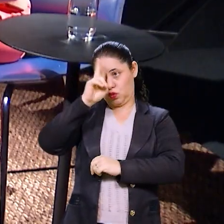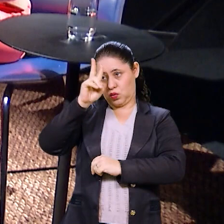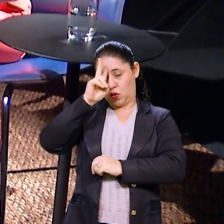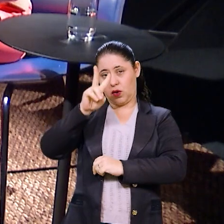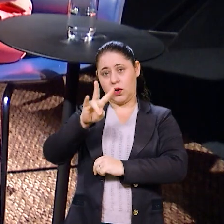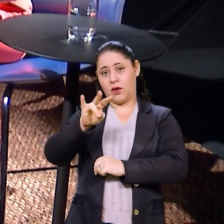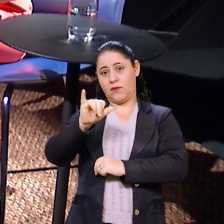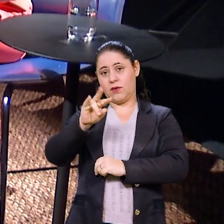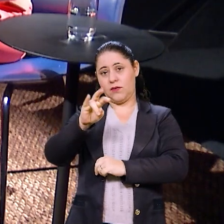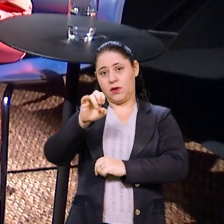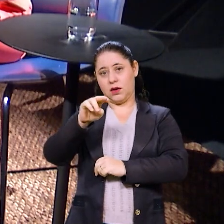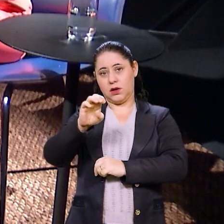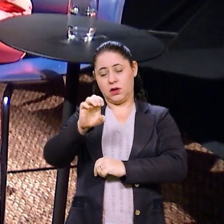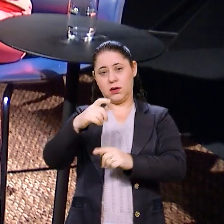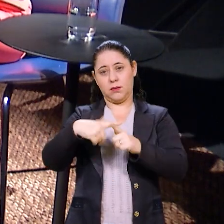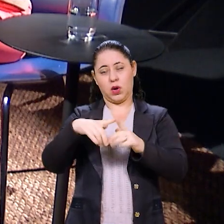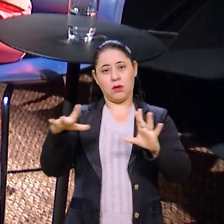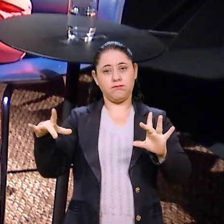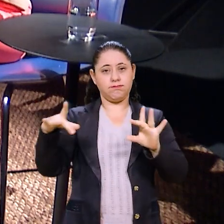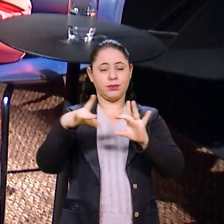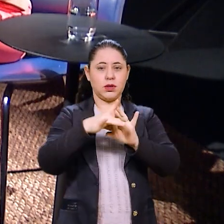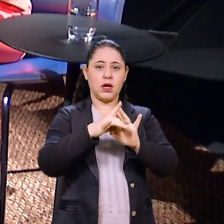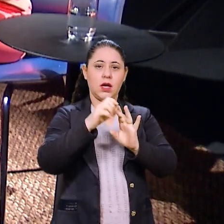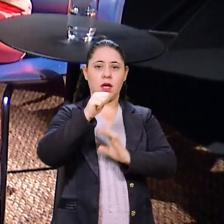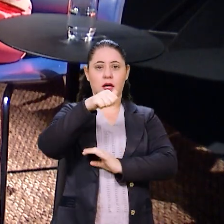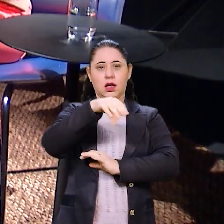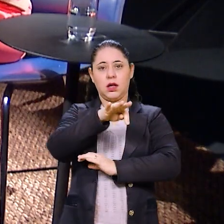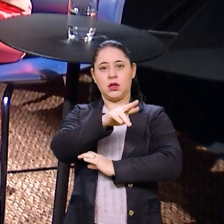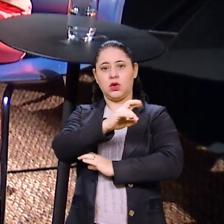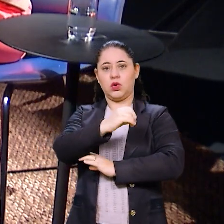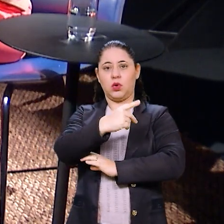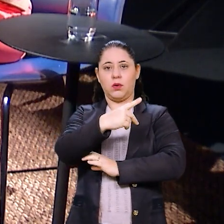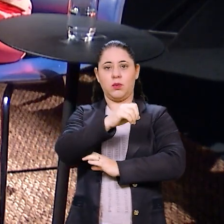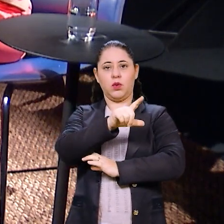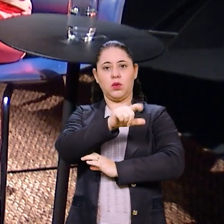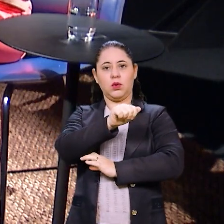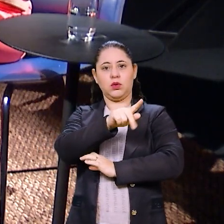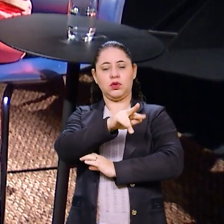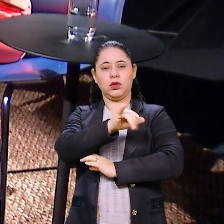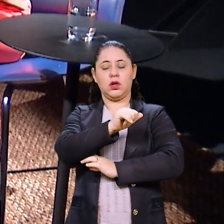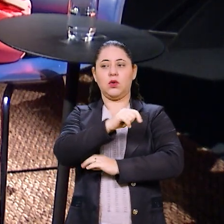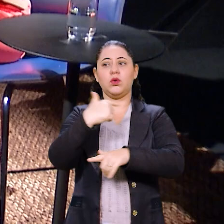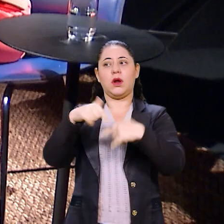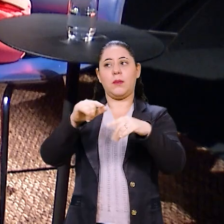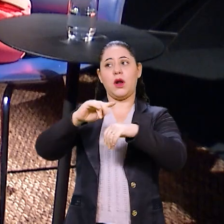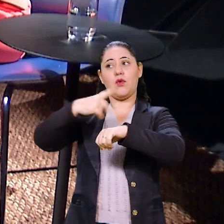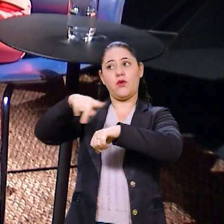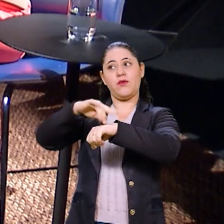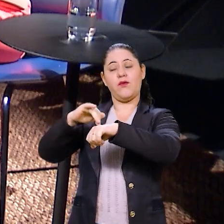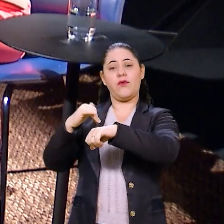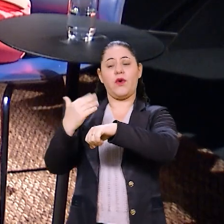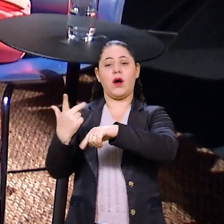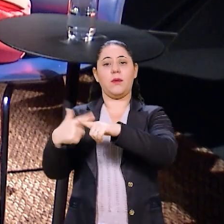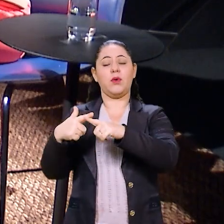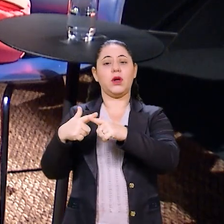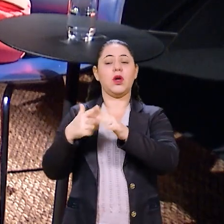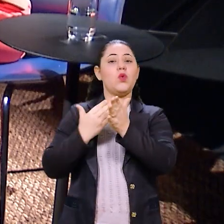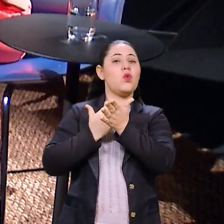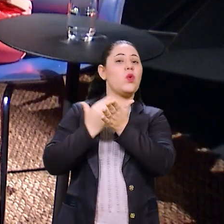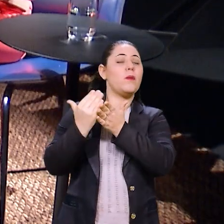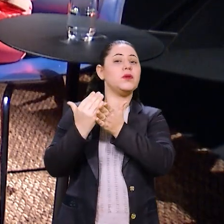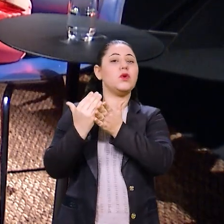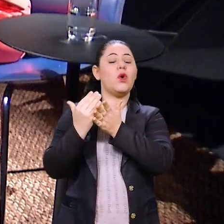sua história, Viviane, porque esse link da antropologia com o seu trabalho no exterior, porque foi daí